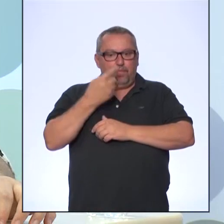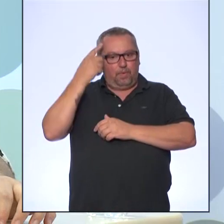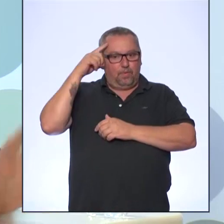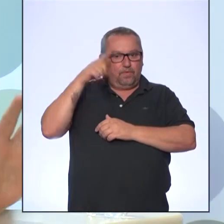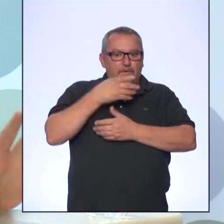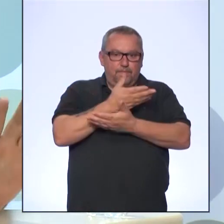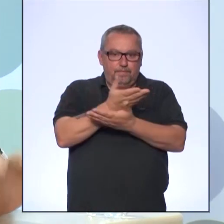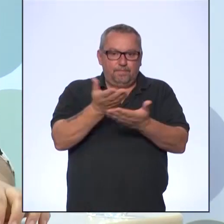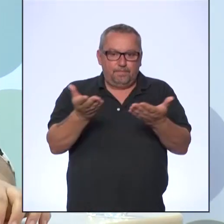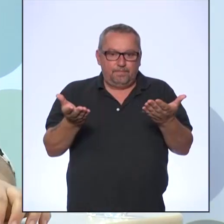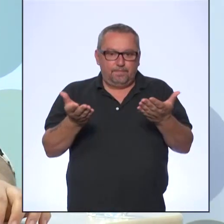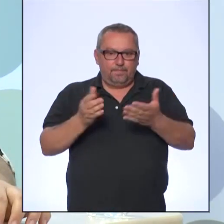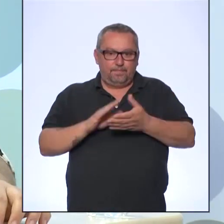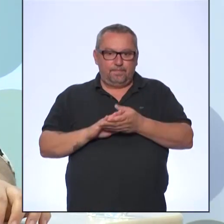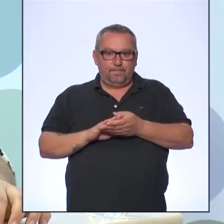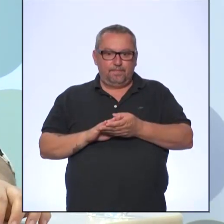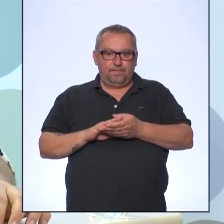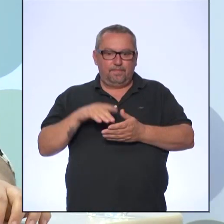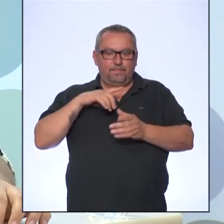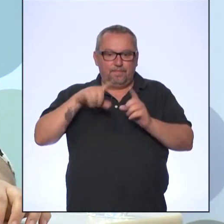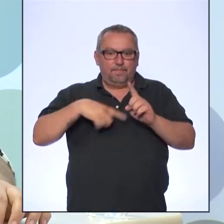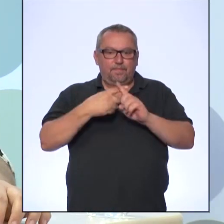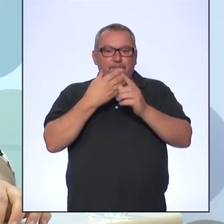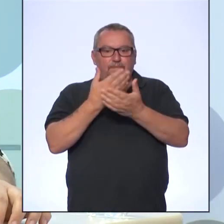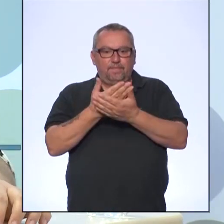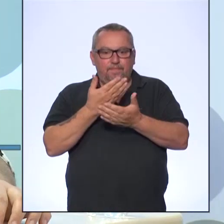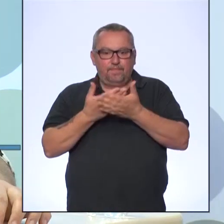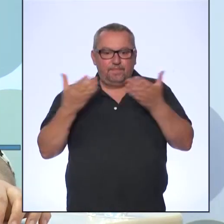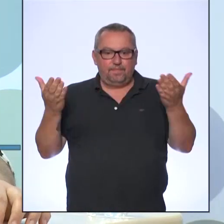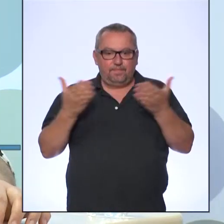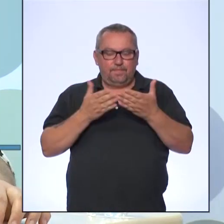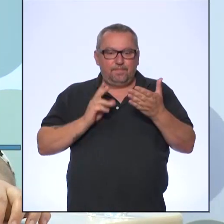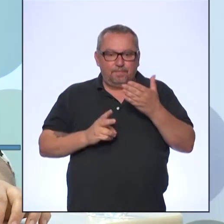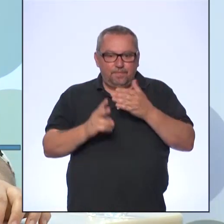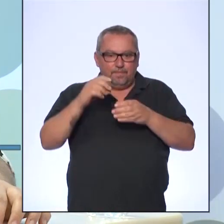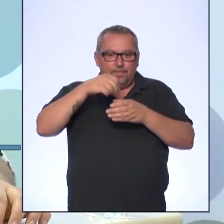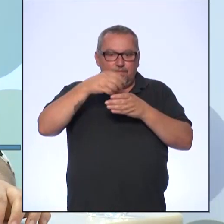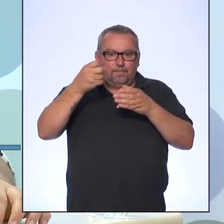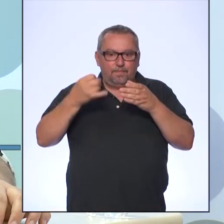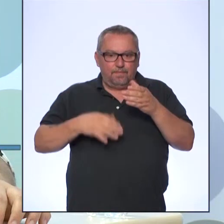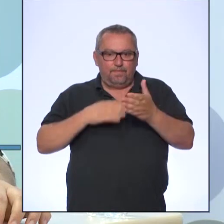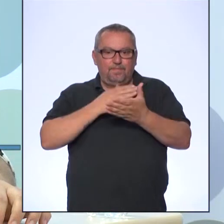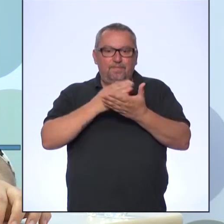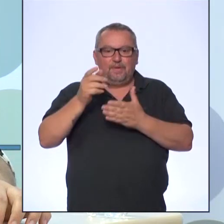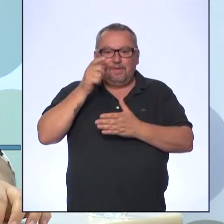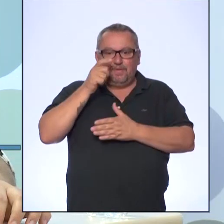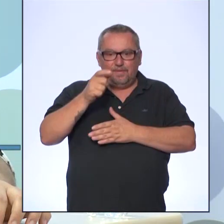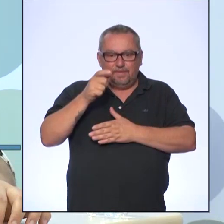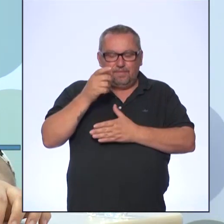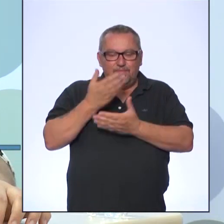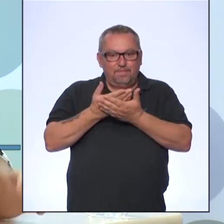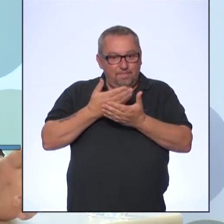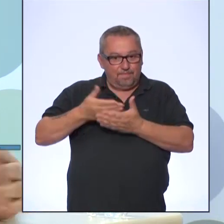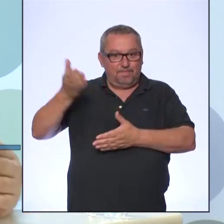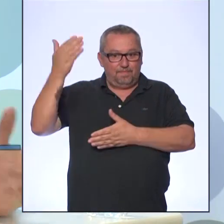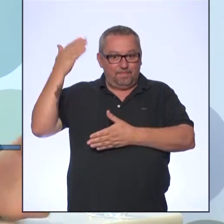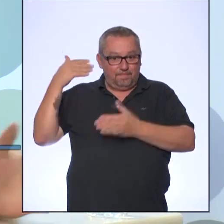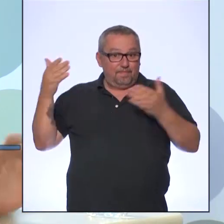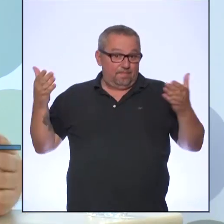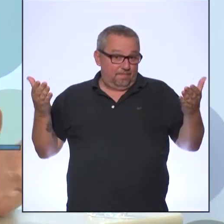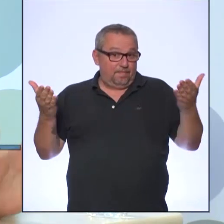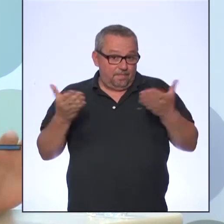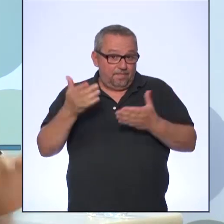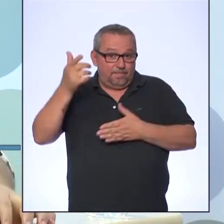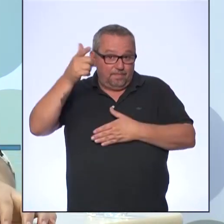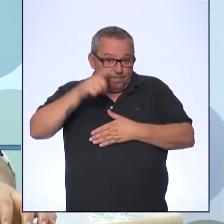para vocês. Então, mais uma aula hoje, dando sequência ao conteúdo que a gente começou a ver na aula anterior. E hoje,